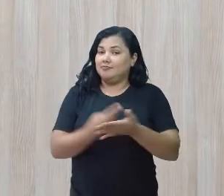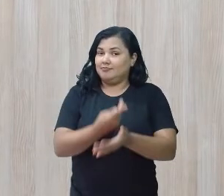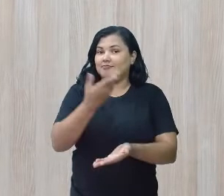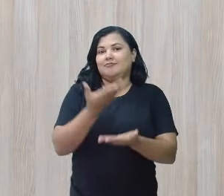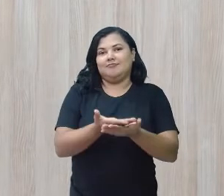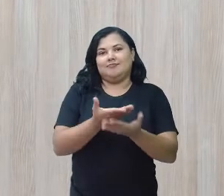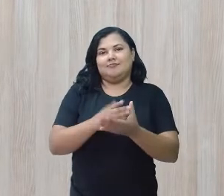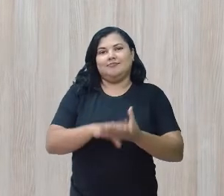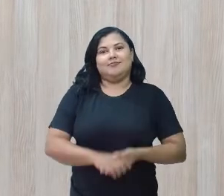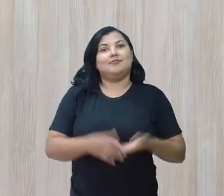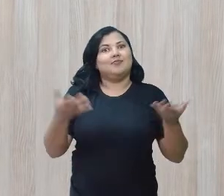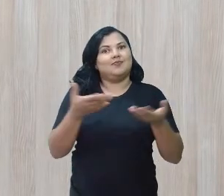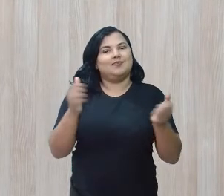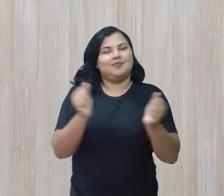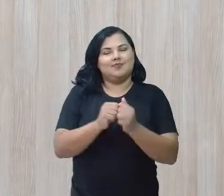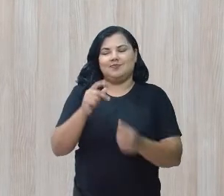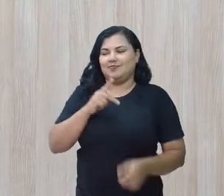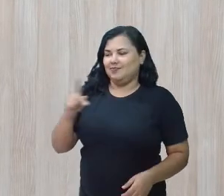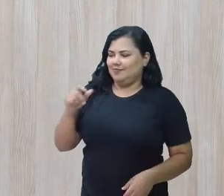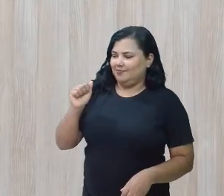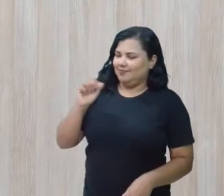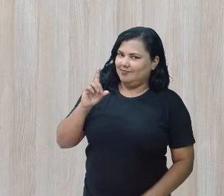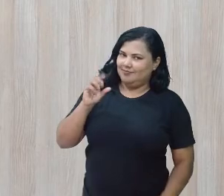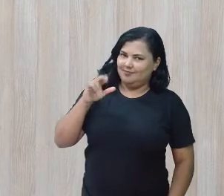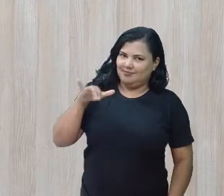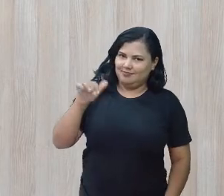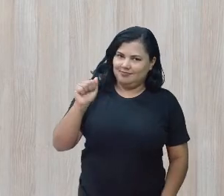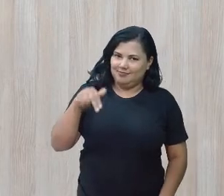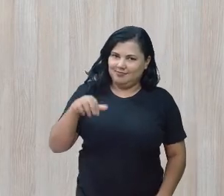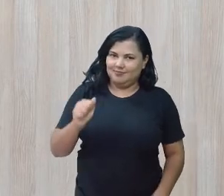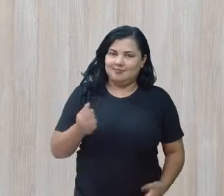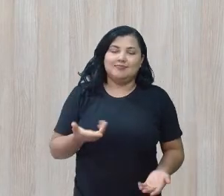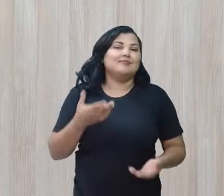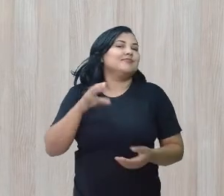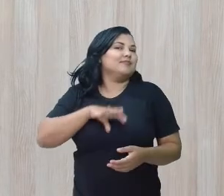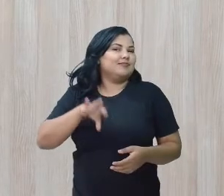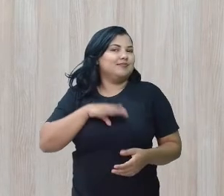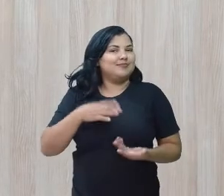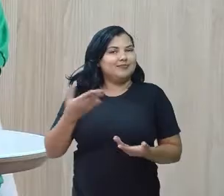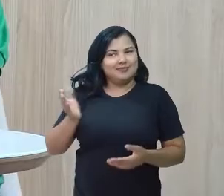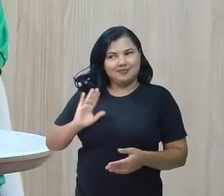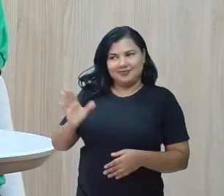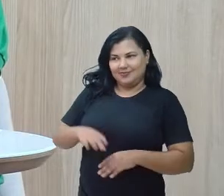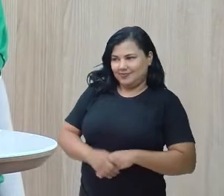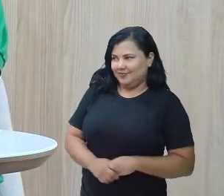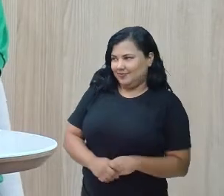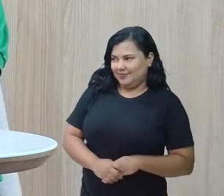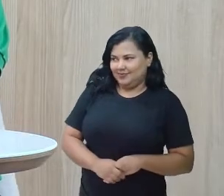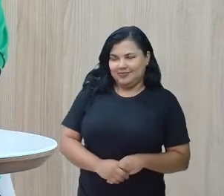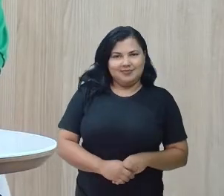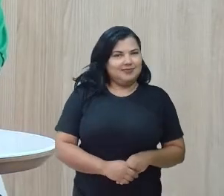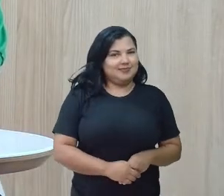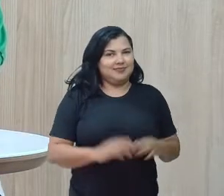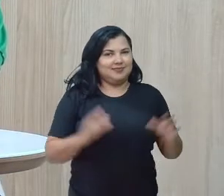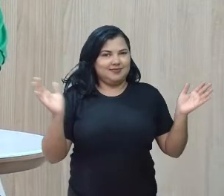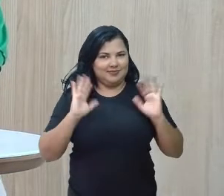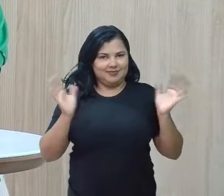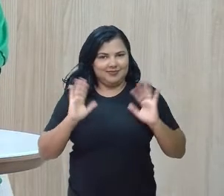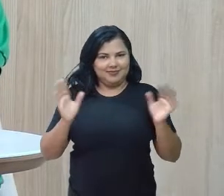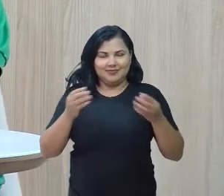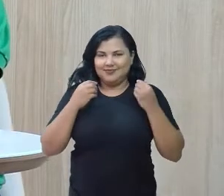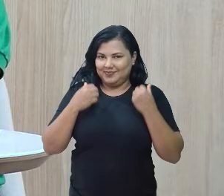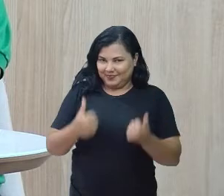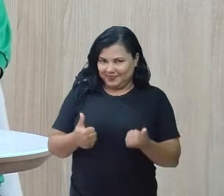faz o nosso chat de hoje é a professora Adriana Maria, também de língua portuguesa. Vamos dar um oi para ela? Olá, pessoal, tudo